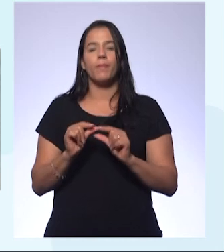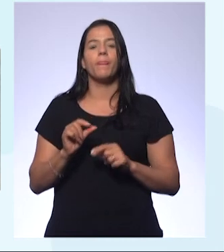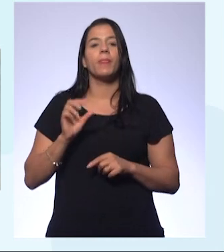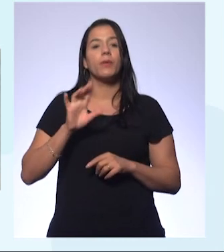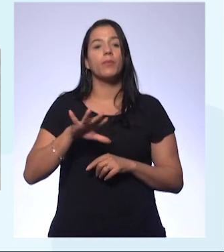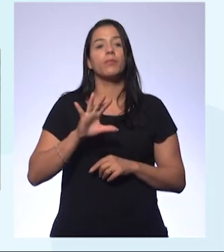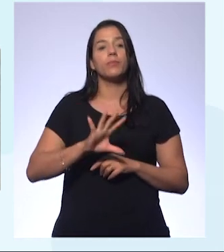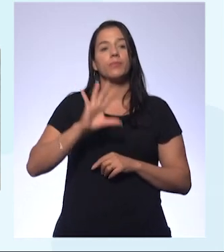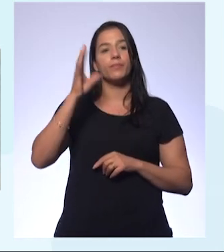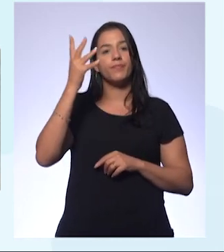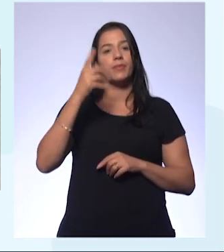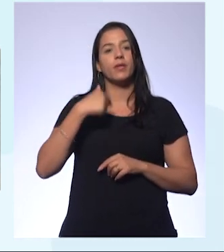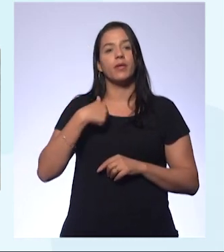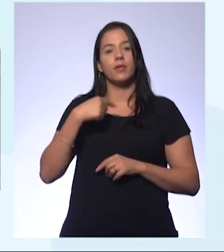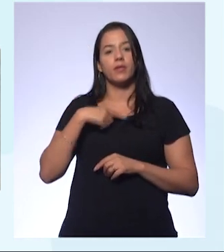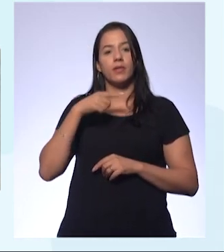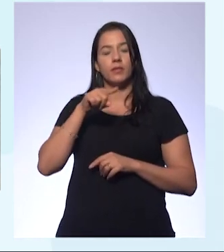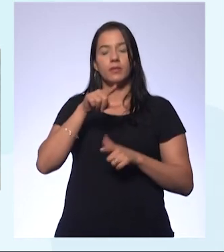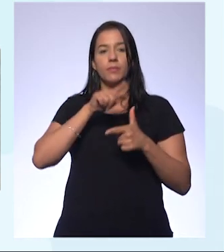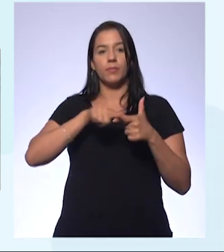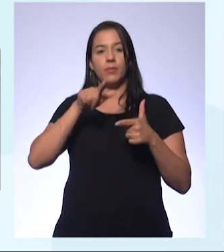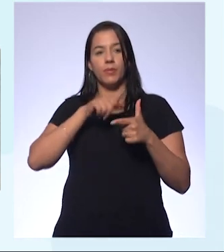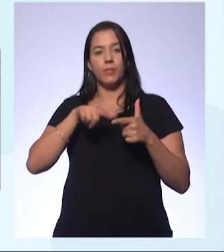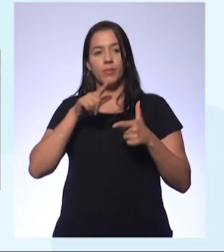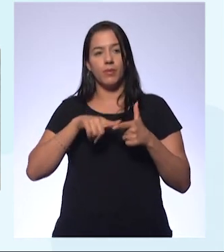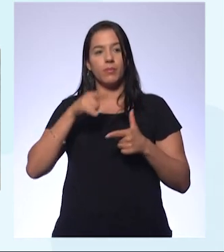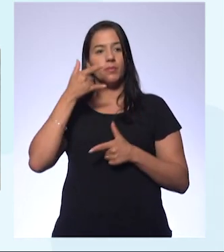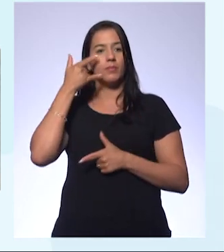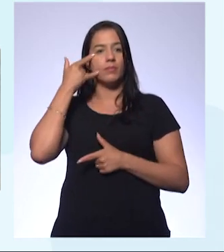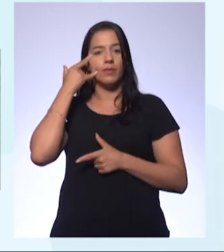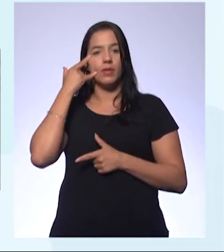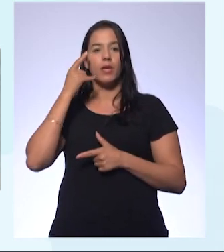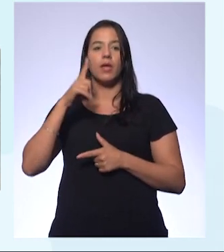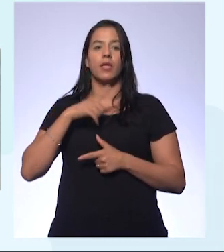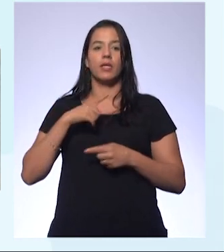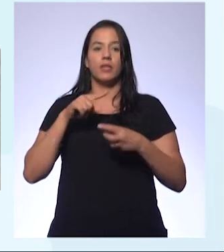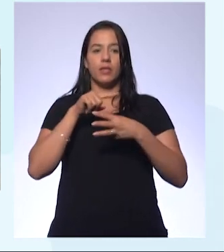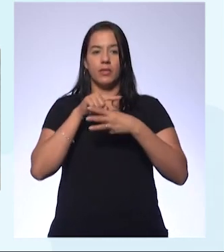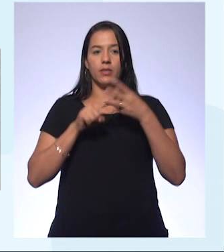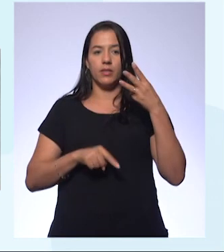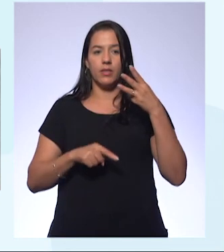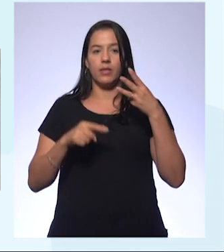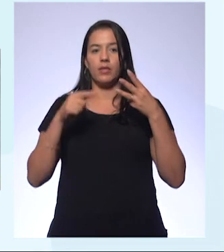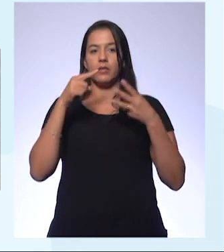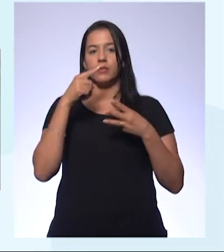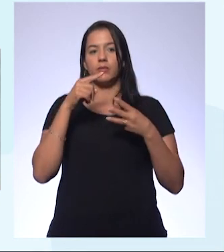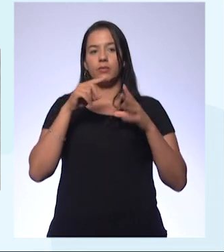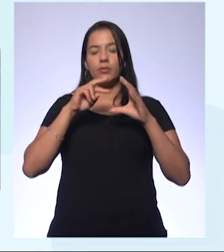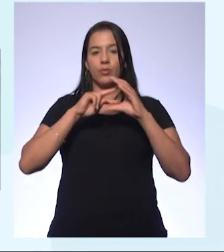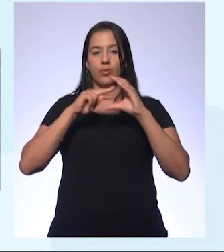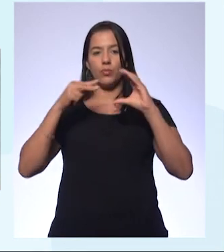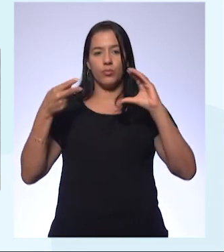indivíduo tem essa síndrome, ele possui 3 cromossomos 21. E isso daí vai ter